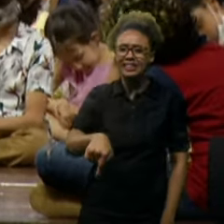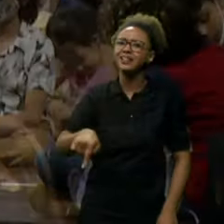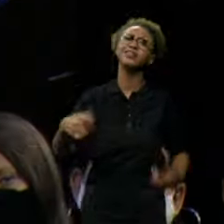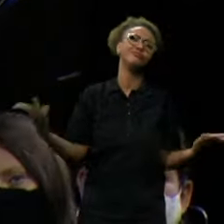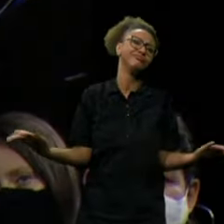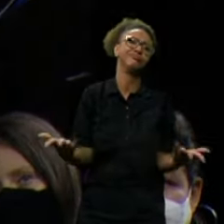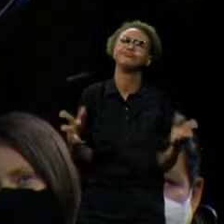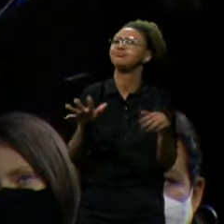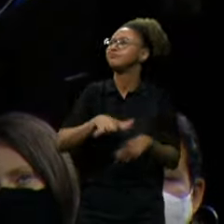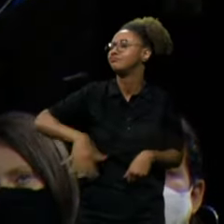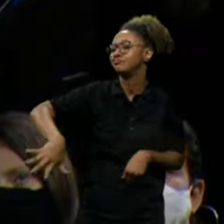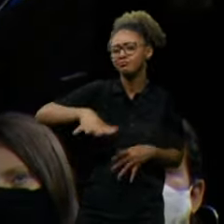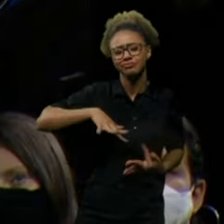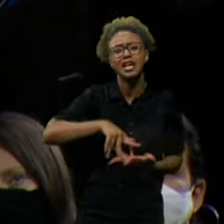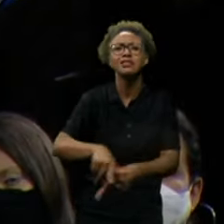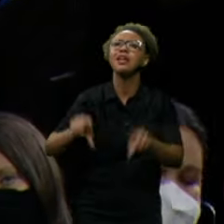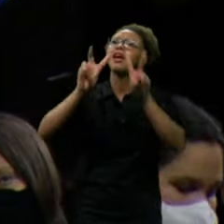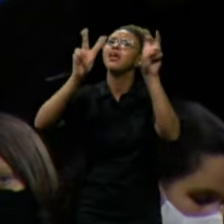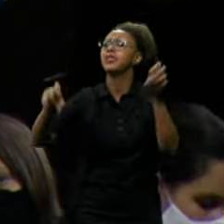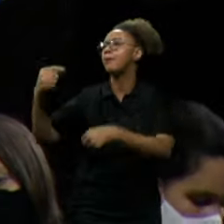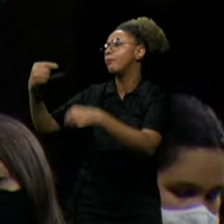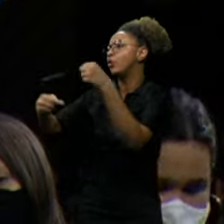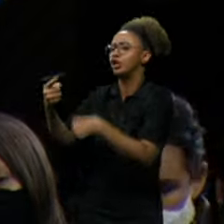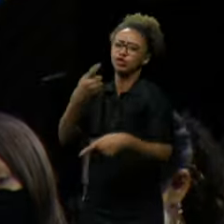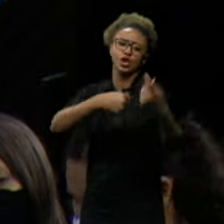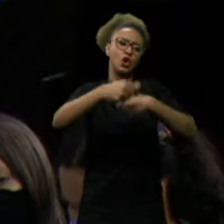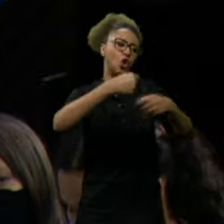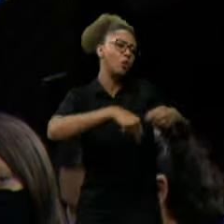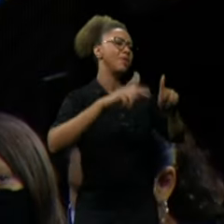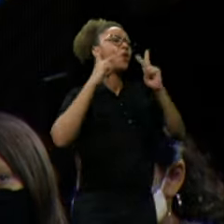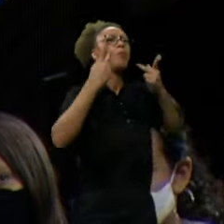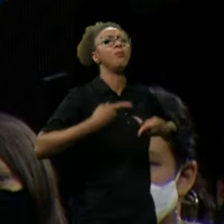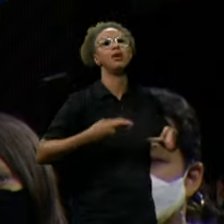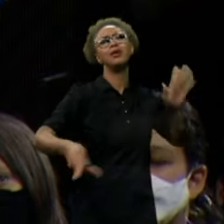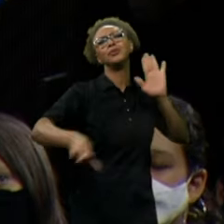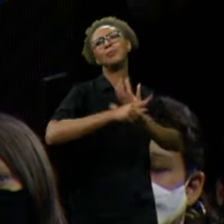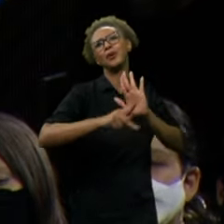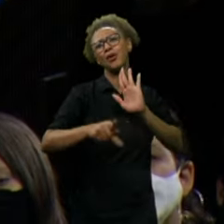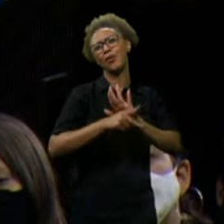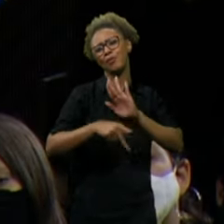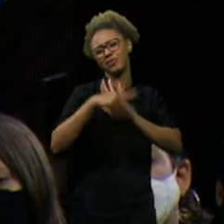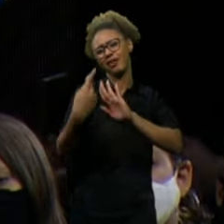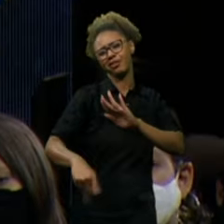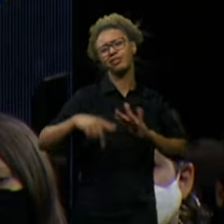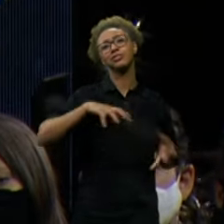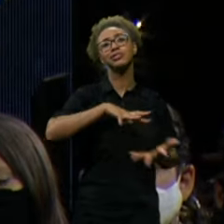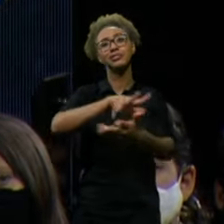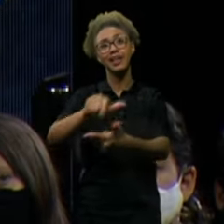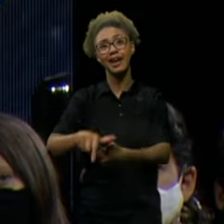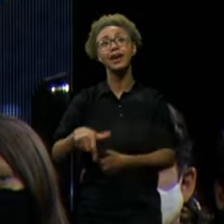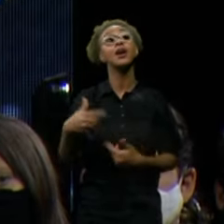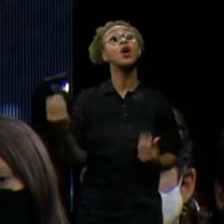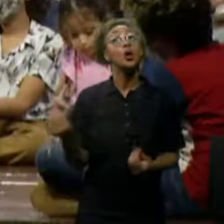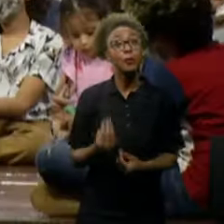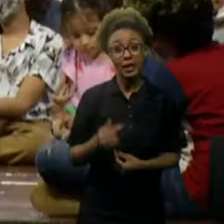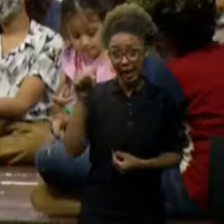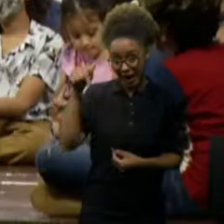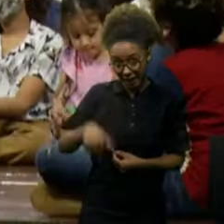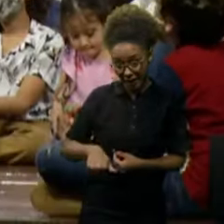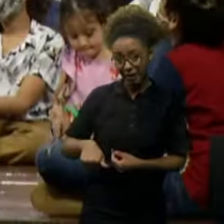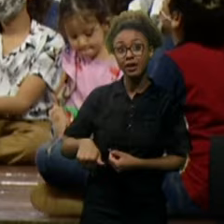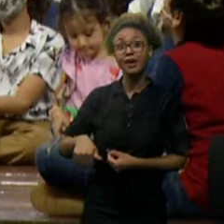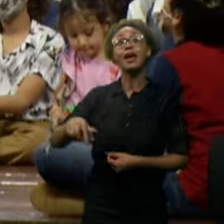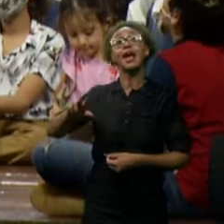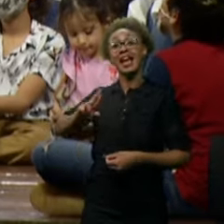humanas aqui falamos sobre coisas políticas e econômicas a que falamos sobre coisas terrenas ok Embaixada do Reino de Deus